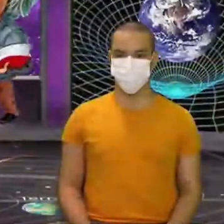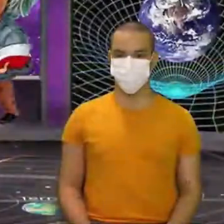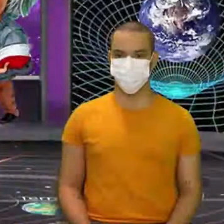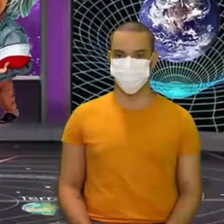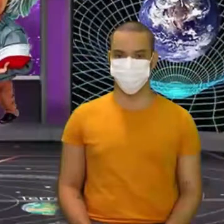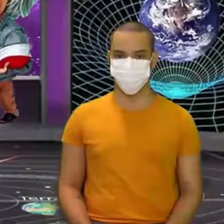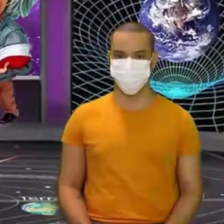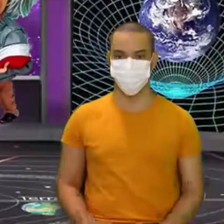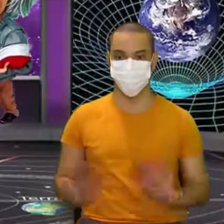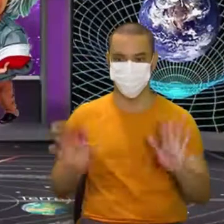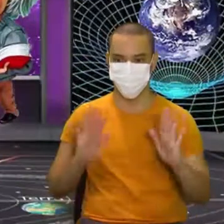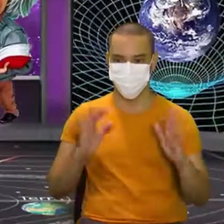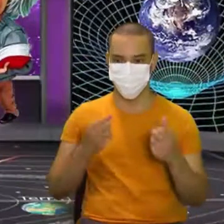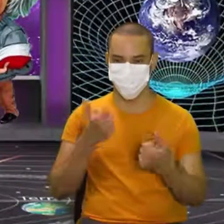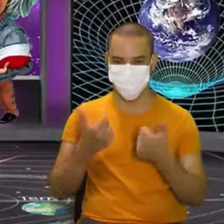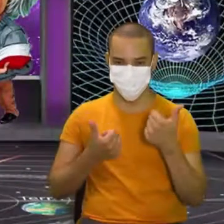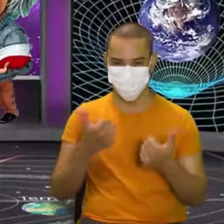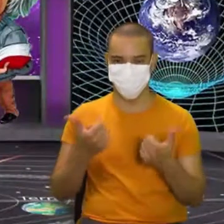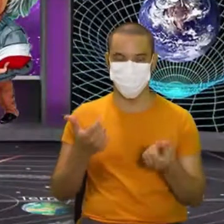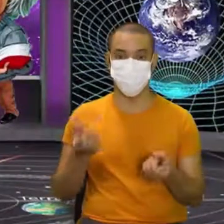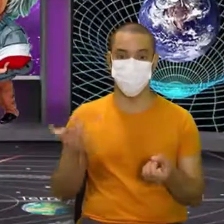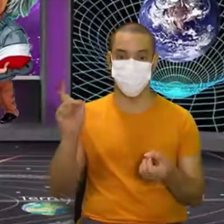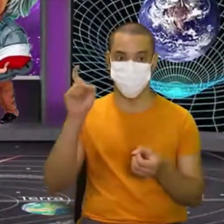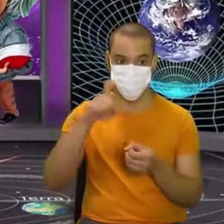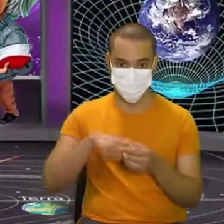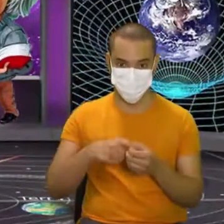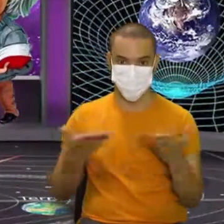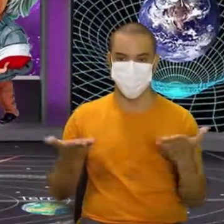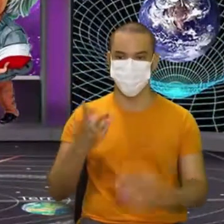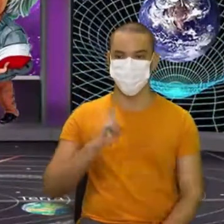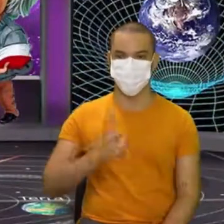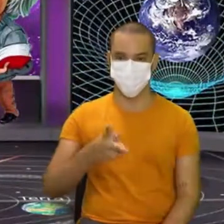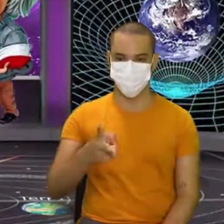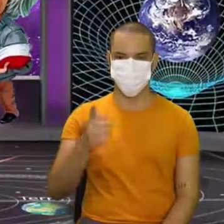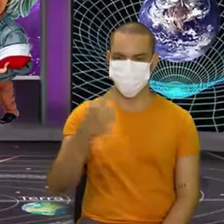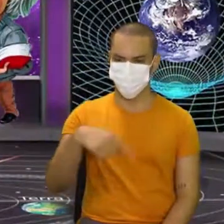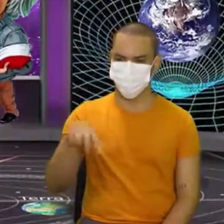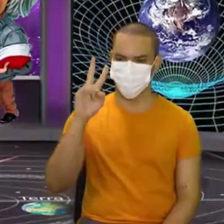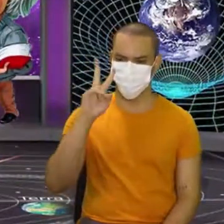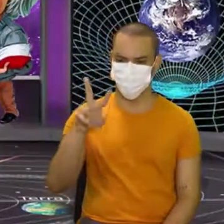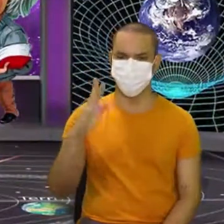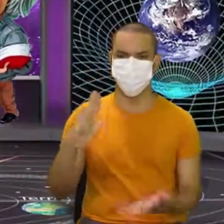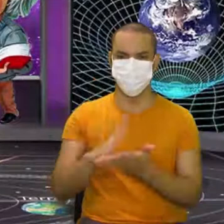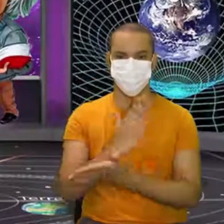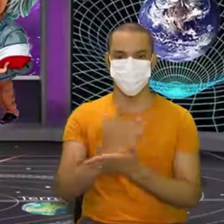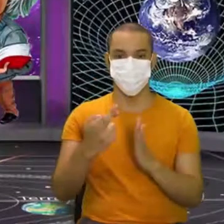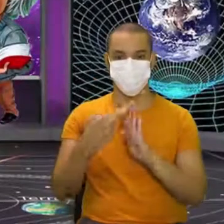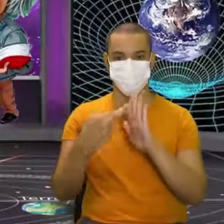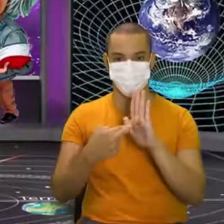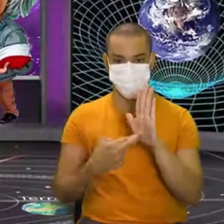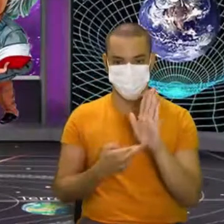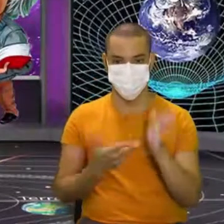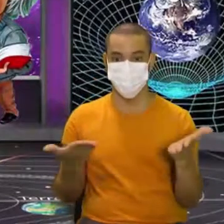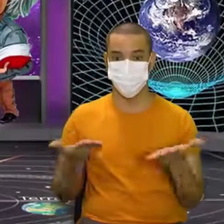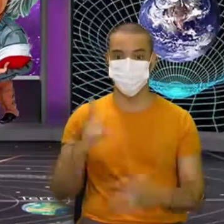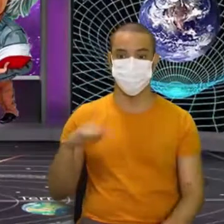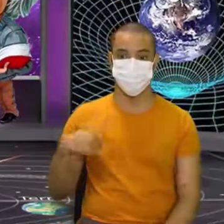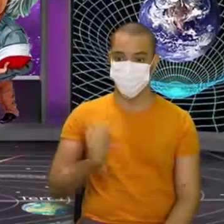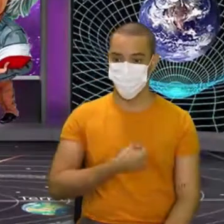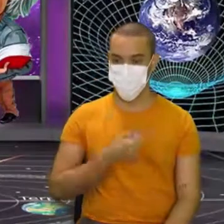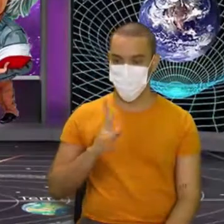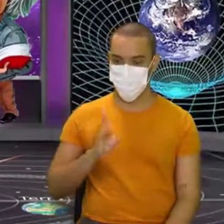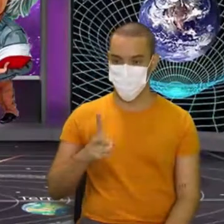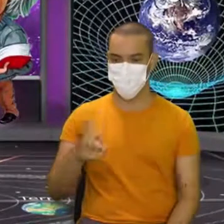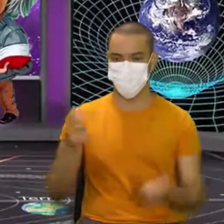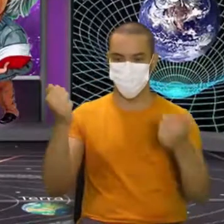Oi e aí pessoal estamos aqui de volta agora dando continuidade né já viram algumas regrinhas e agora nós vamos continuar